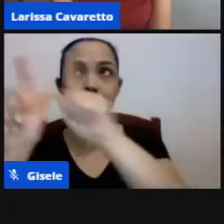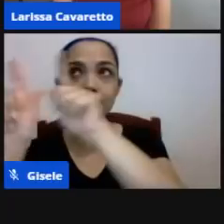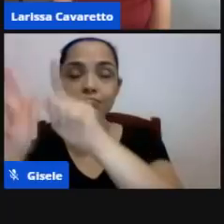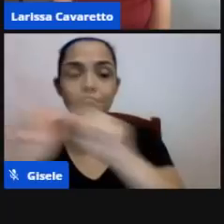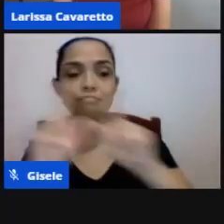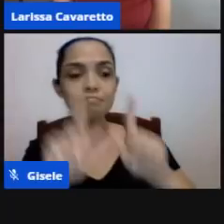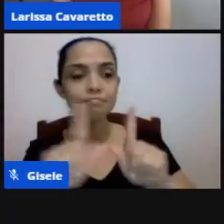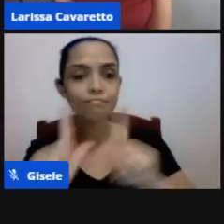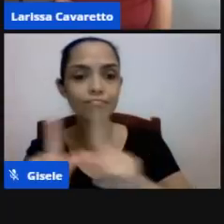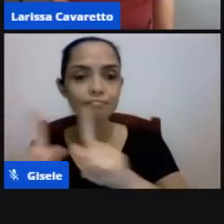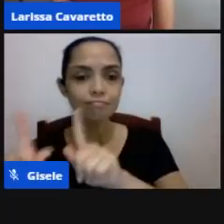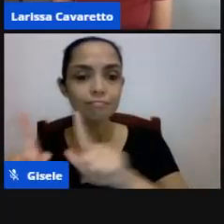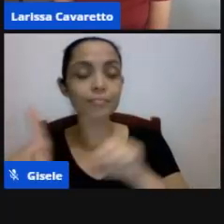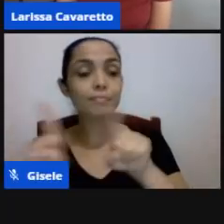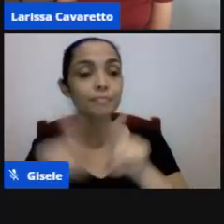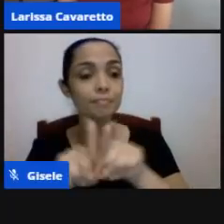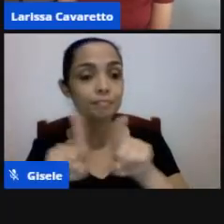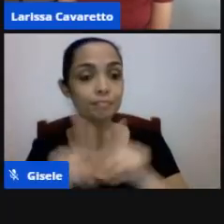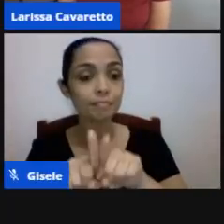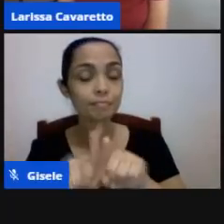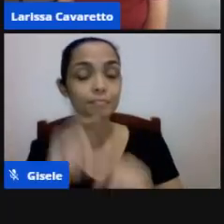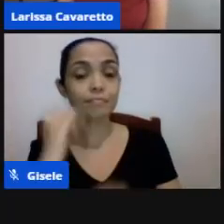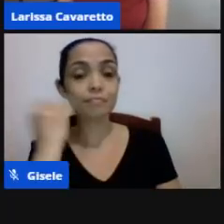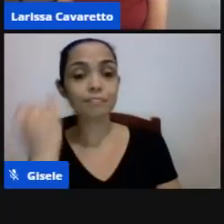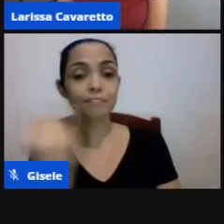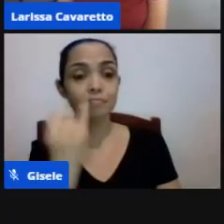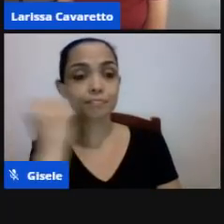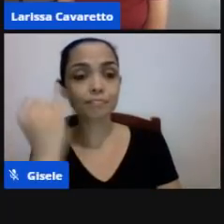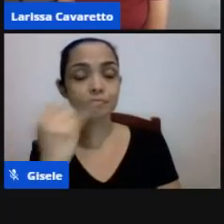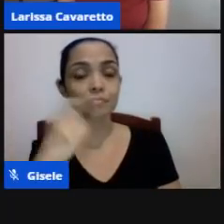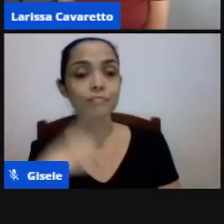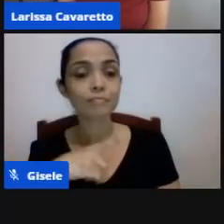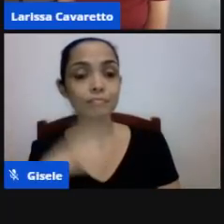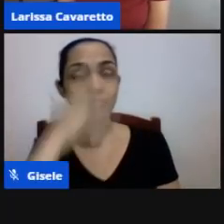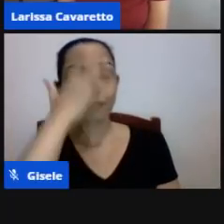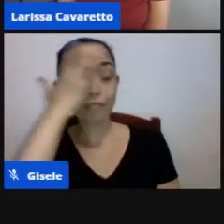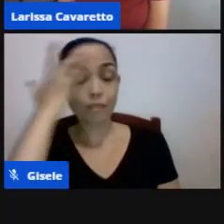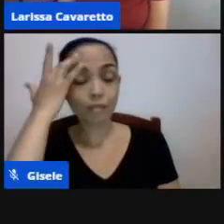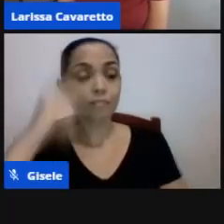mãos. E uma coisa muito importante é ter um funcionário